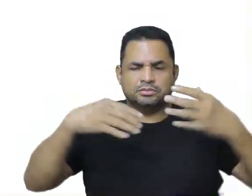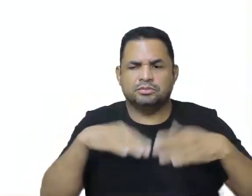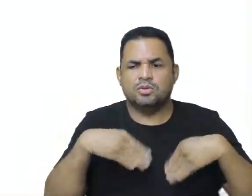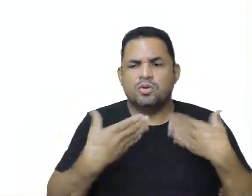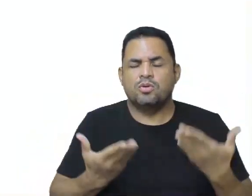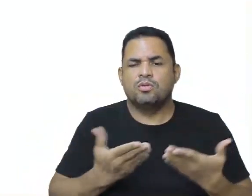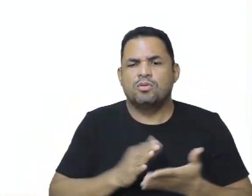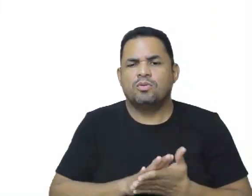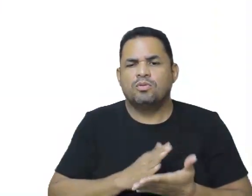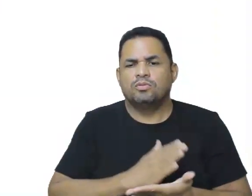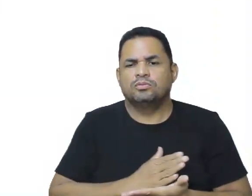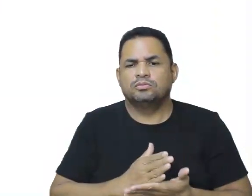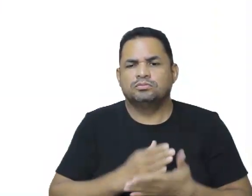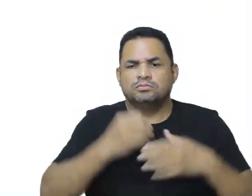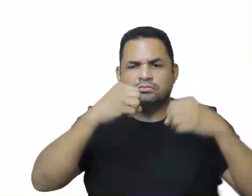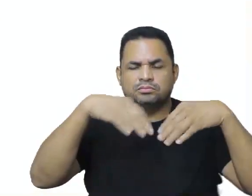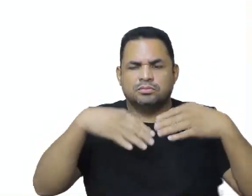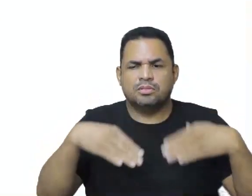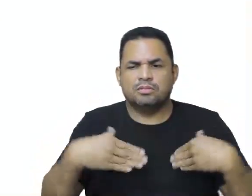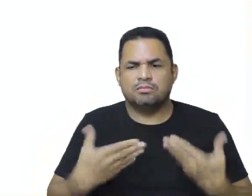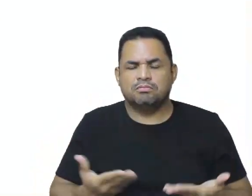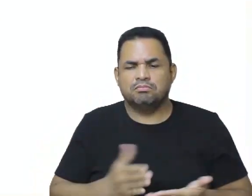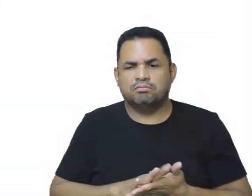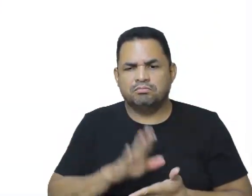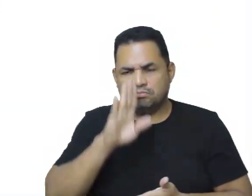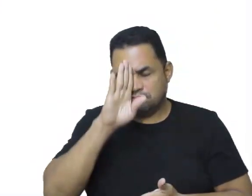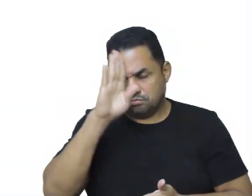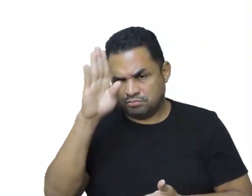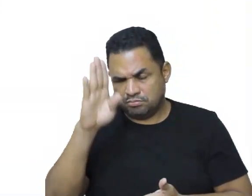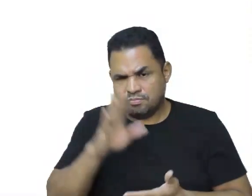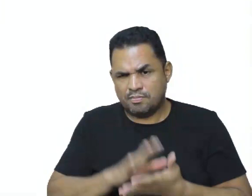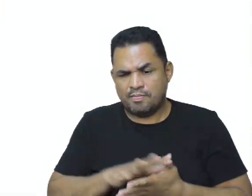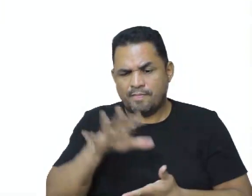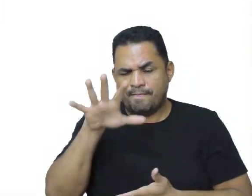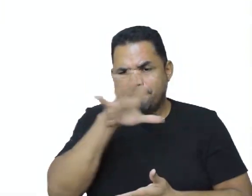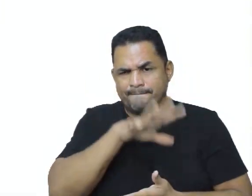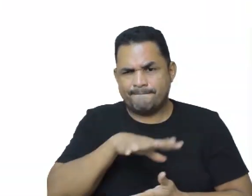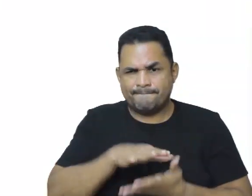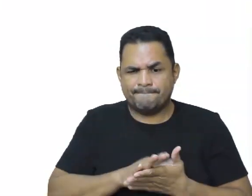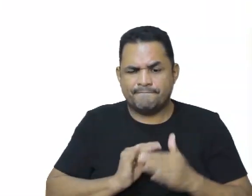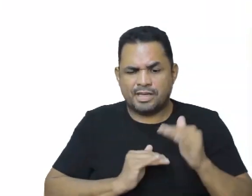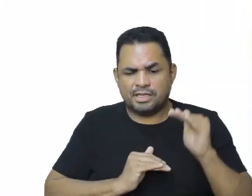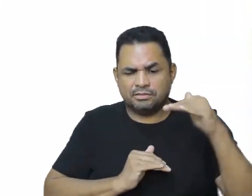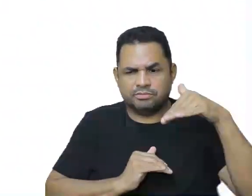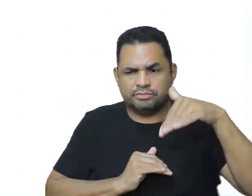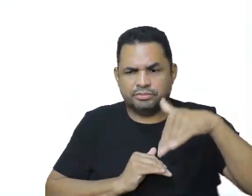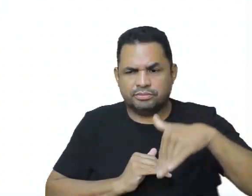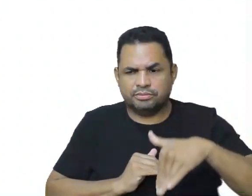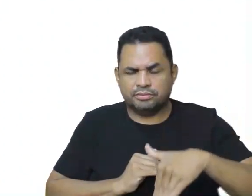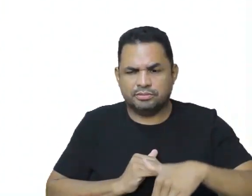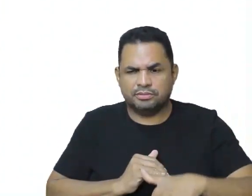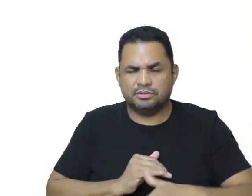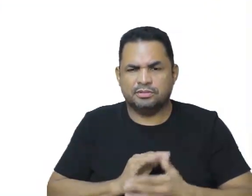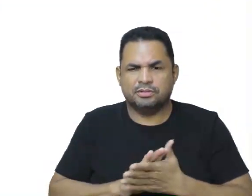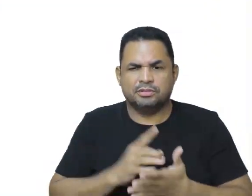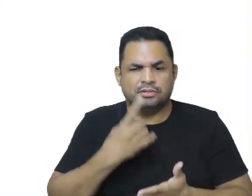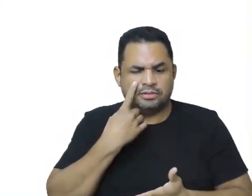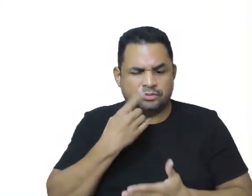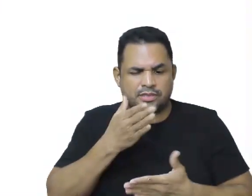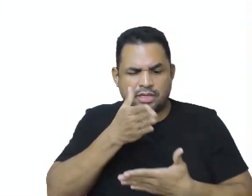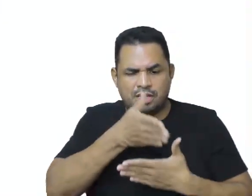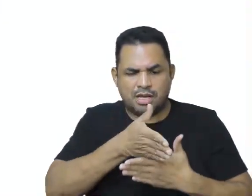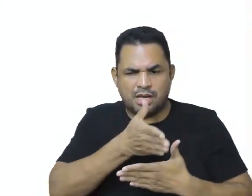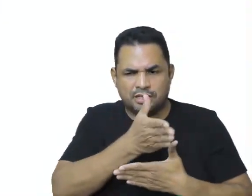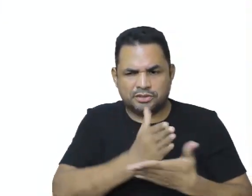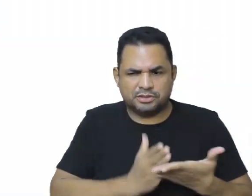quando a chuva incide sobre o solo, principalmente se essa região for com declividade, a gente vai começar a ver algumas